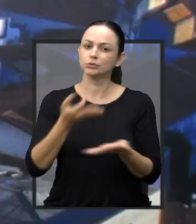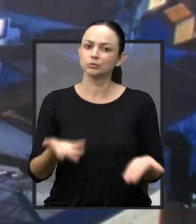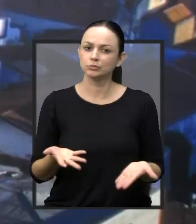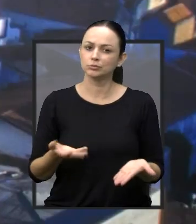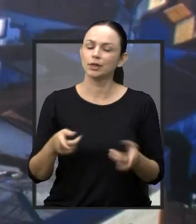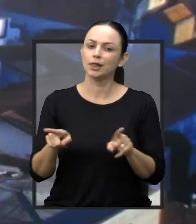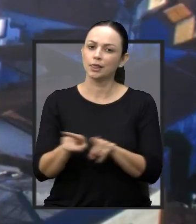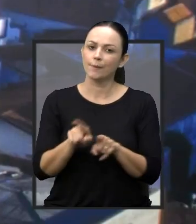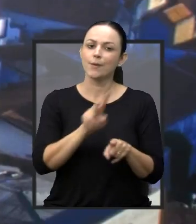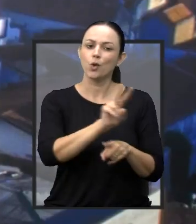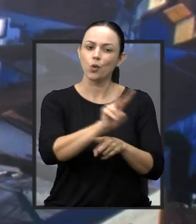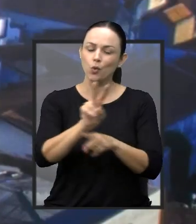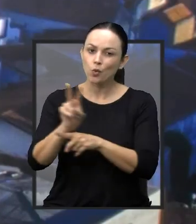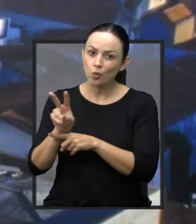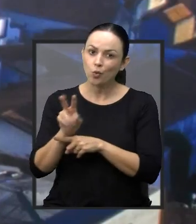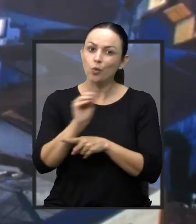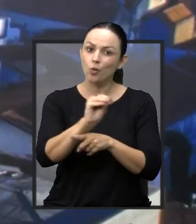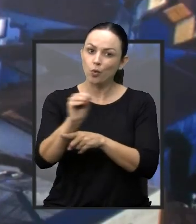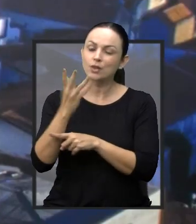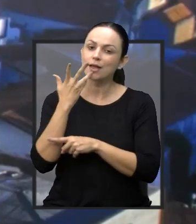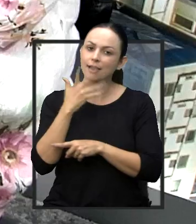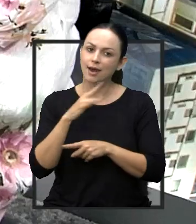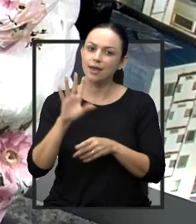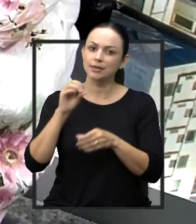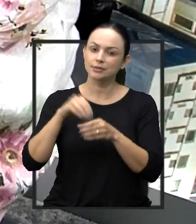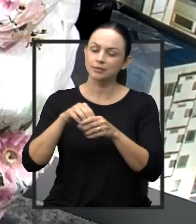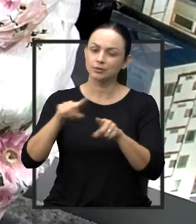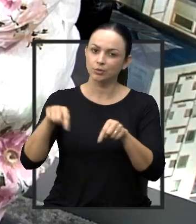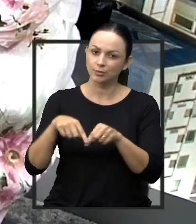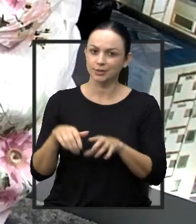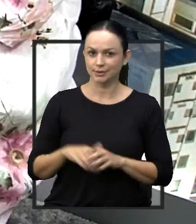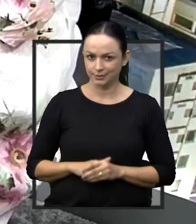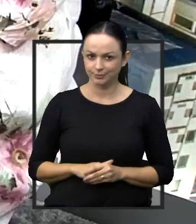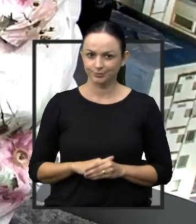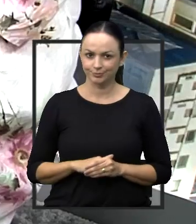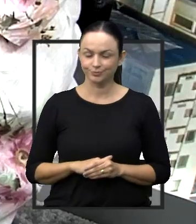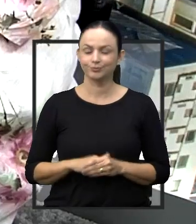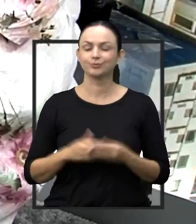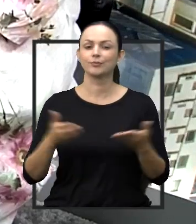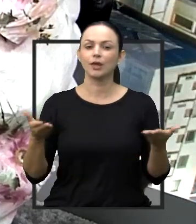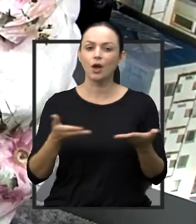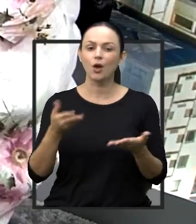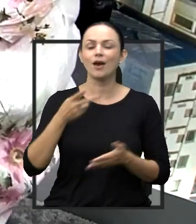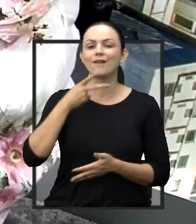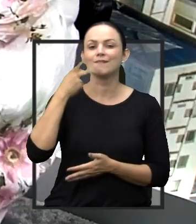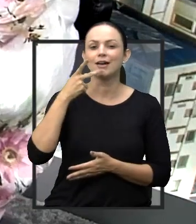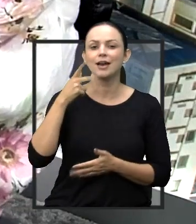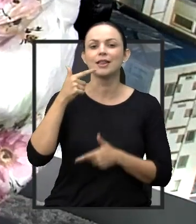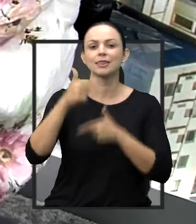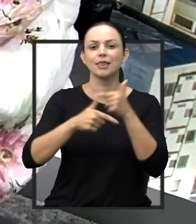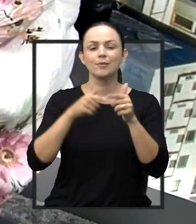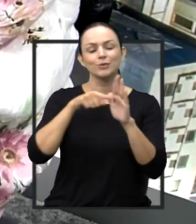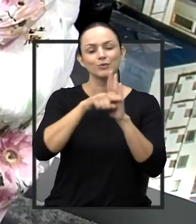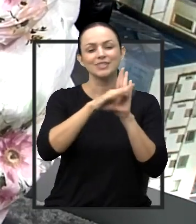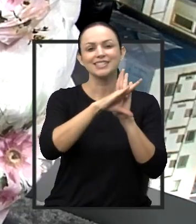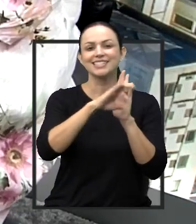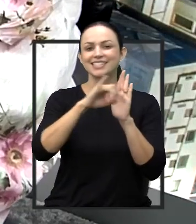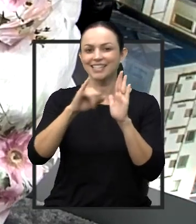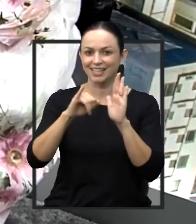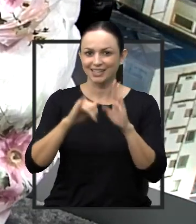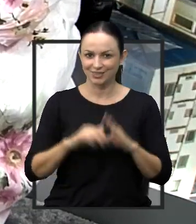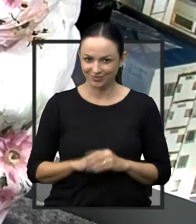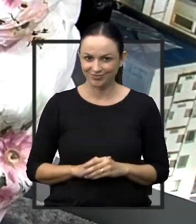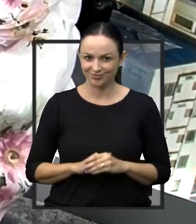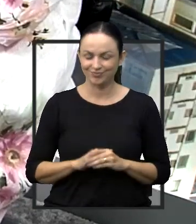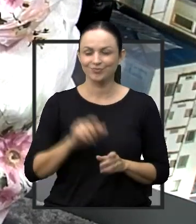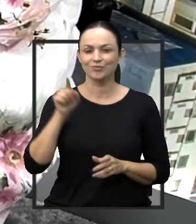E cuide dessas crianças que estão na pasta dele. Vereadora, vamos falar agora um pouquinho sobre o trabalho das comissões especiais de inquérito aqui na